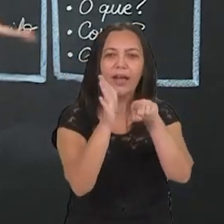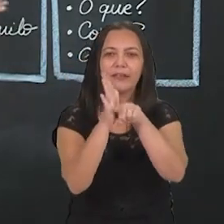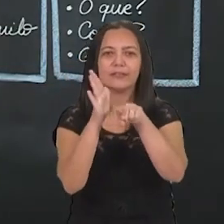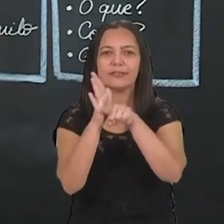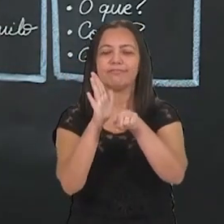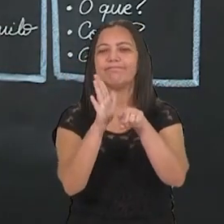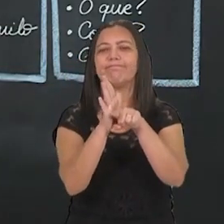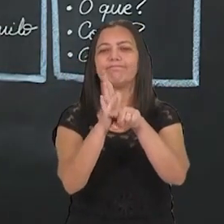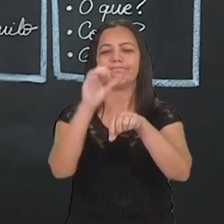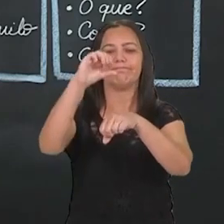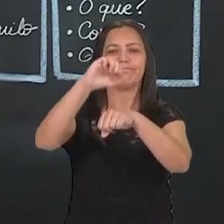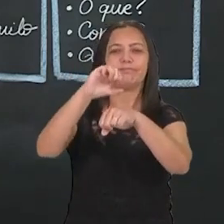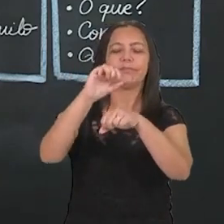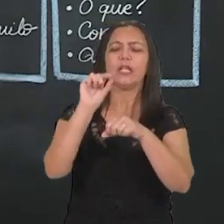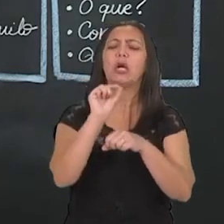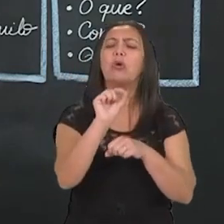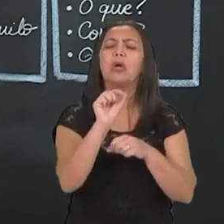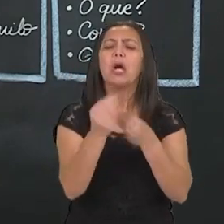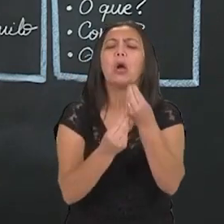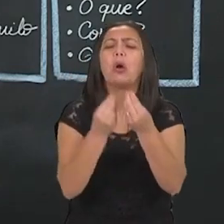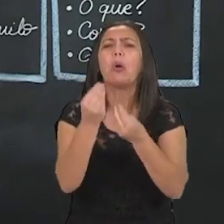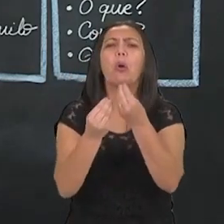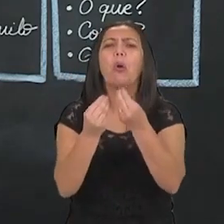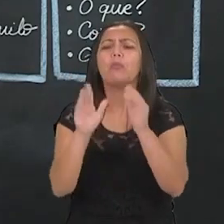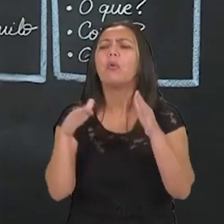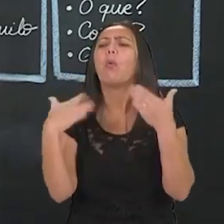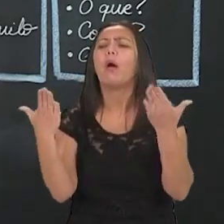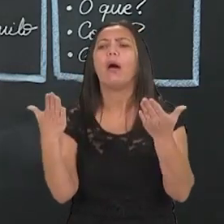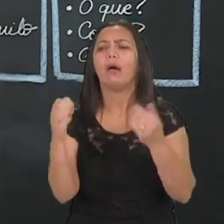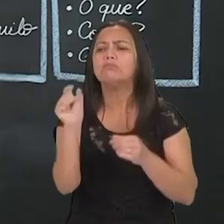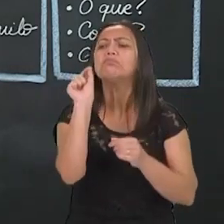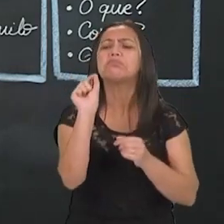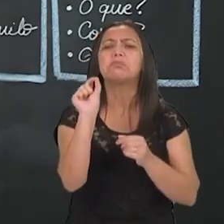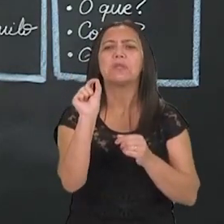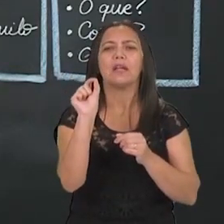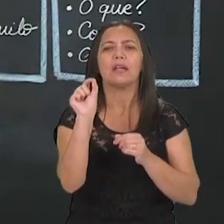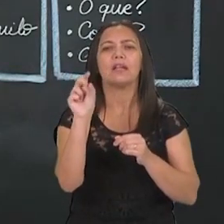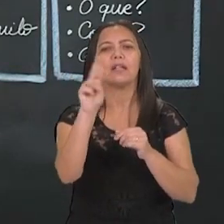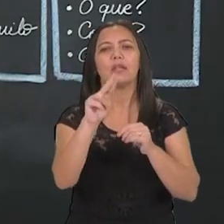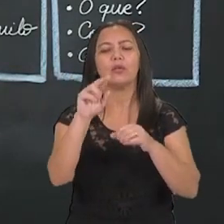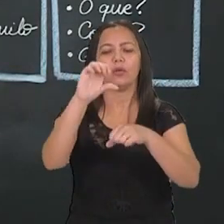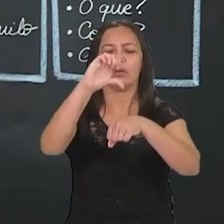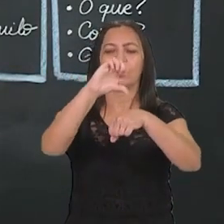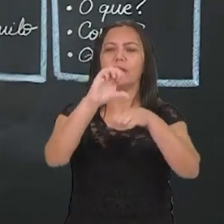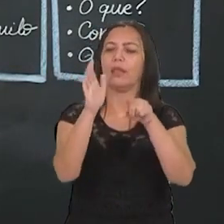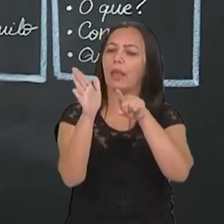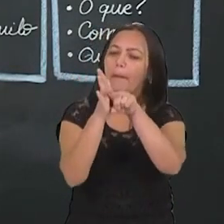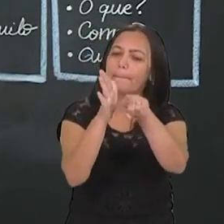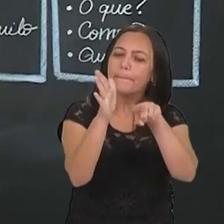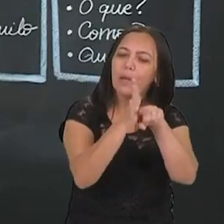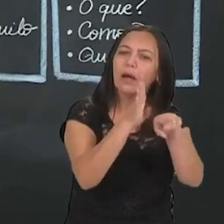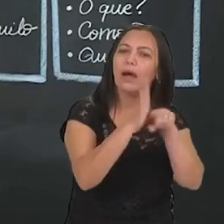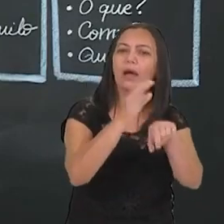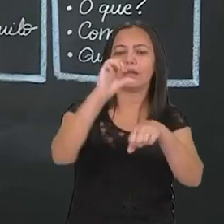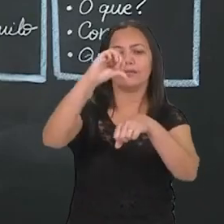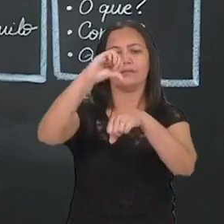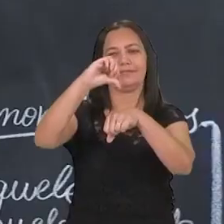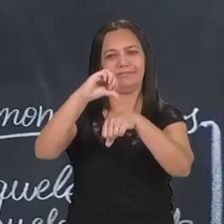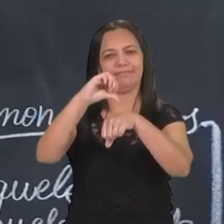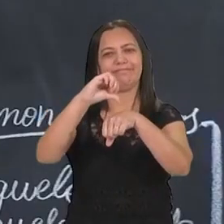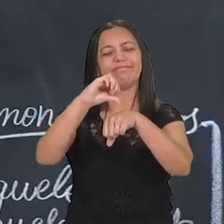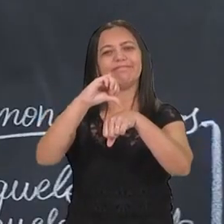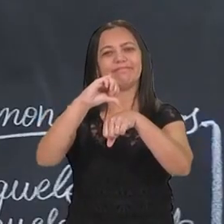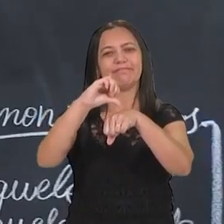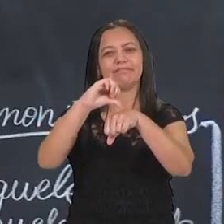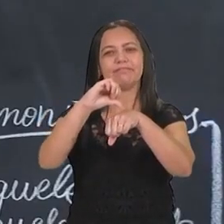perguntas muito comuns, como o que, como, qual, quem, são pronomes que a gente utiliza nas construções interrogativas que, quando